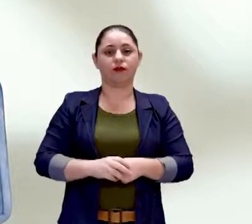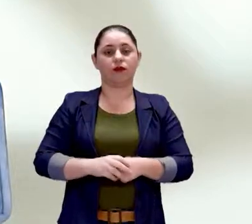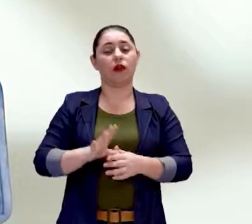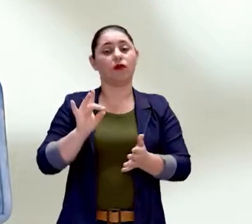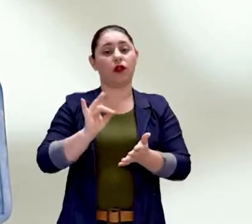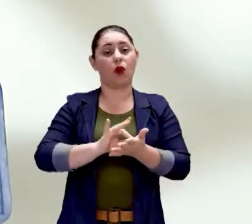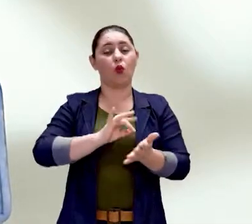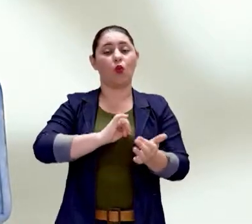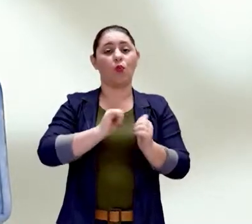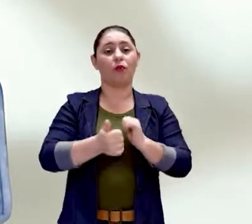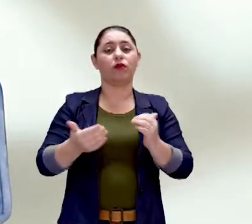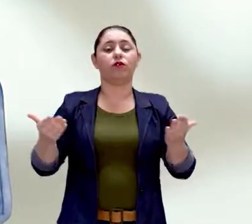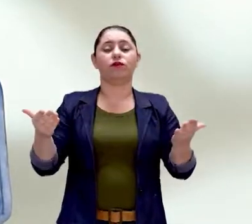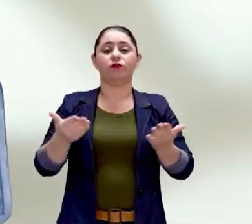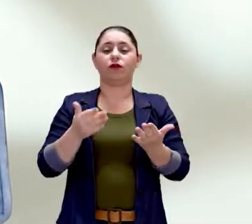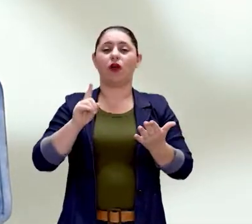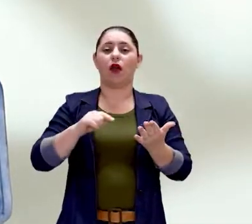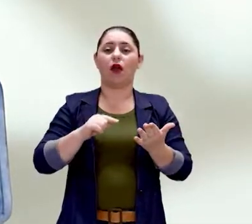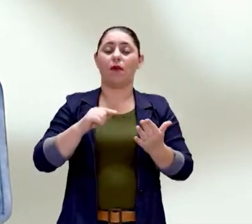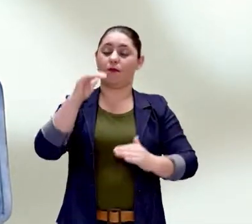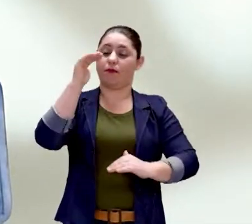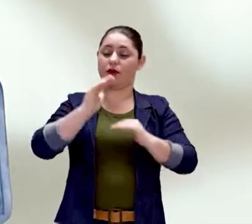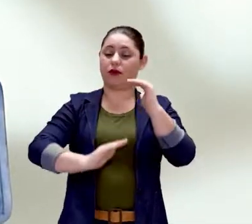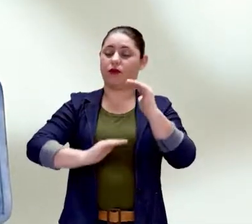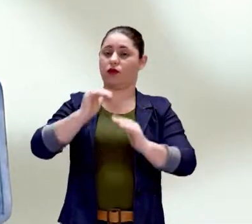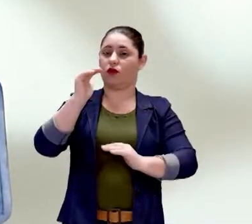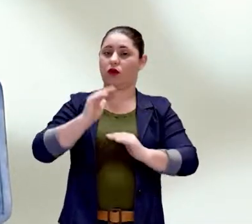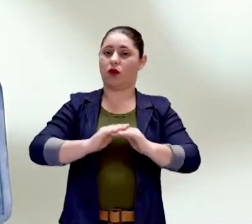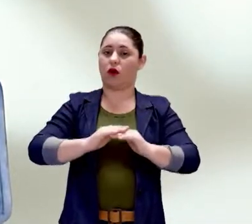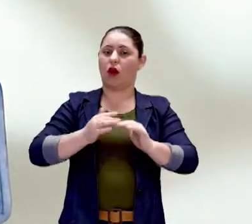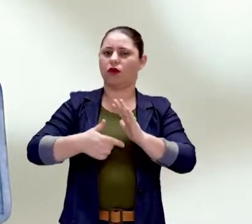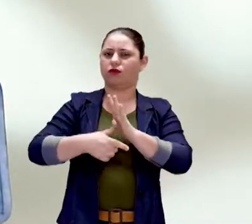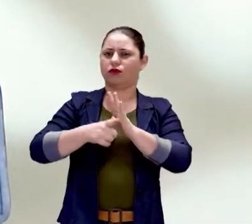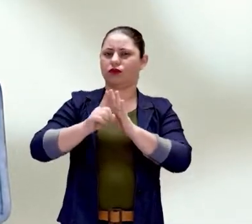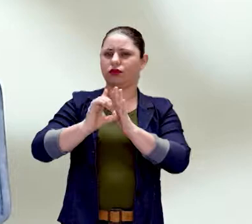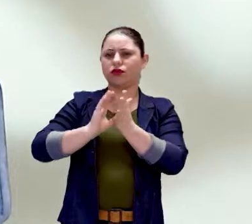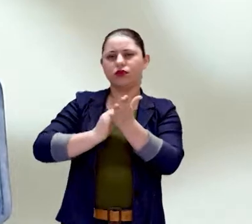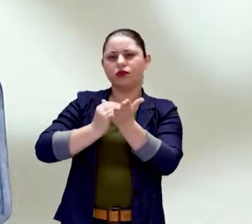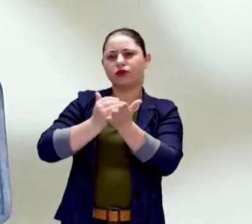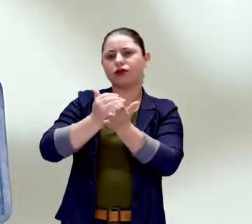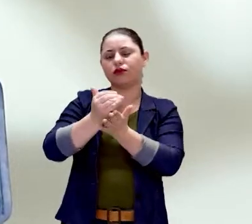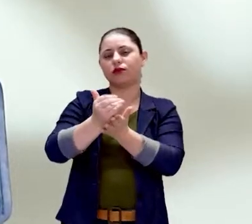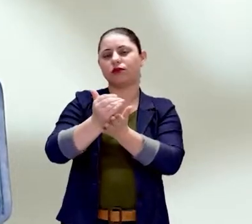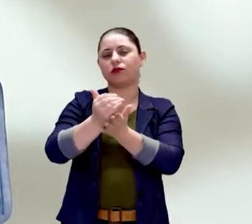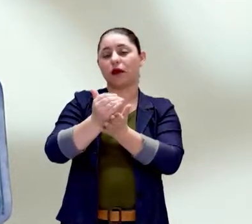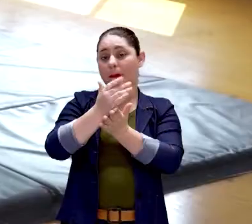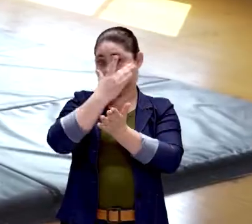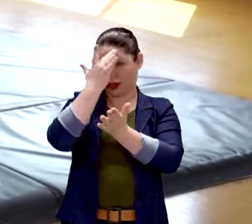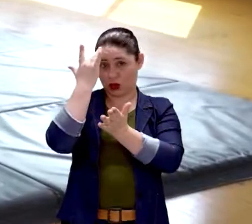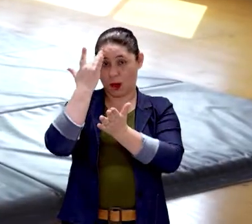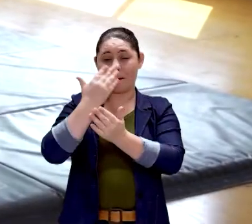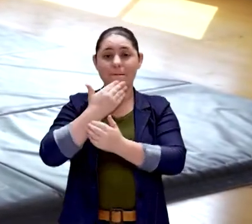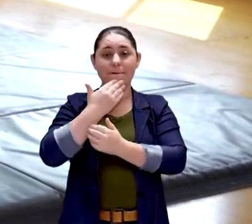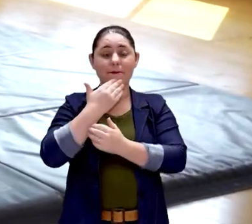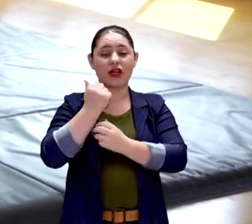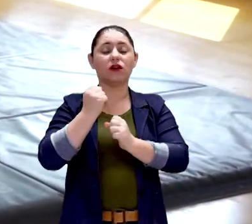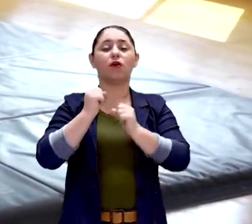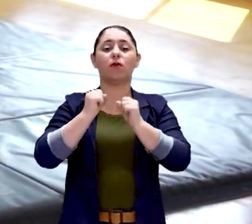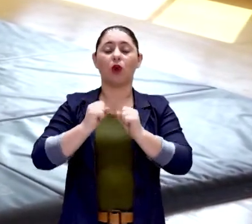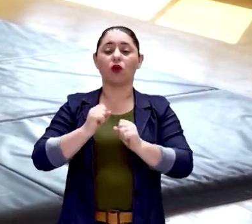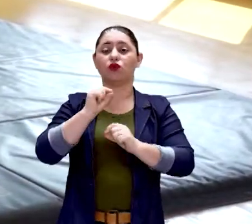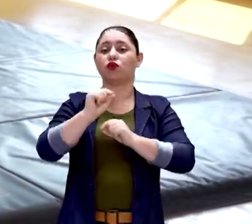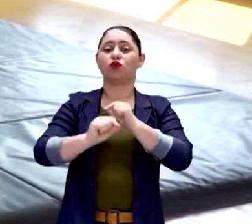Na verdade, o esporte hoje, a nível profissional, quanto mais precocemente ela inicia atividade física, melhores ela